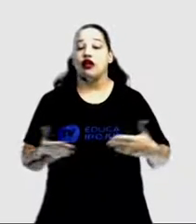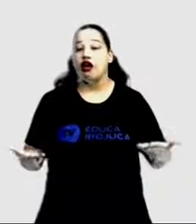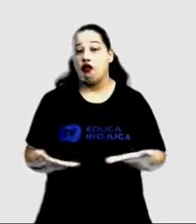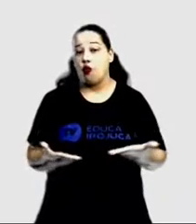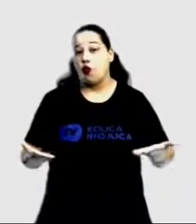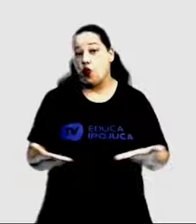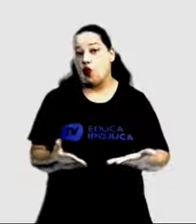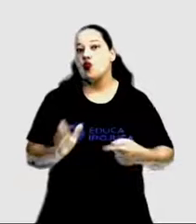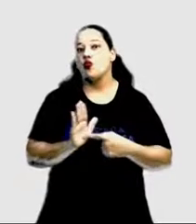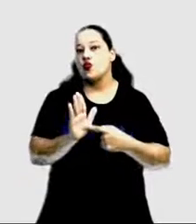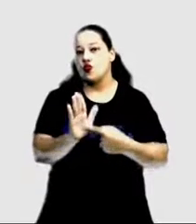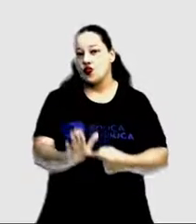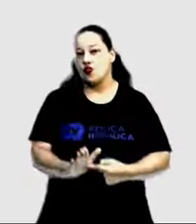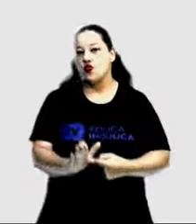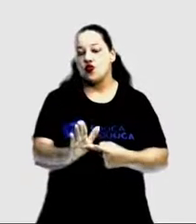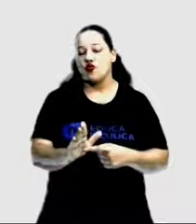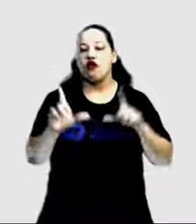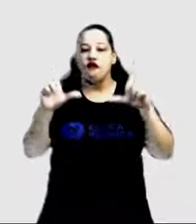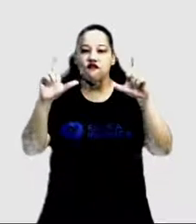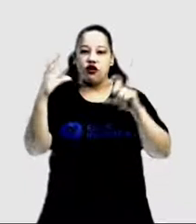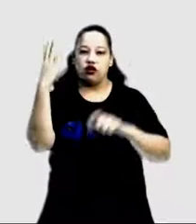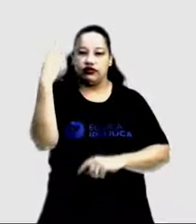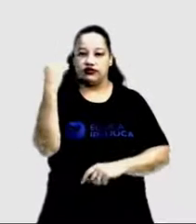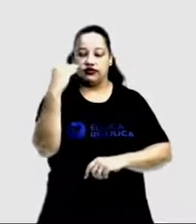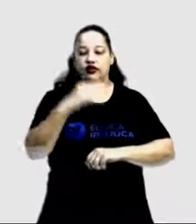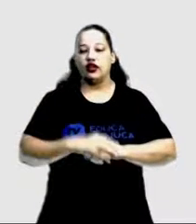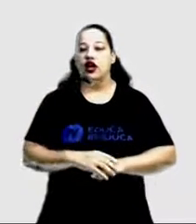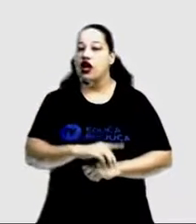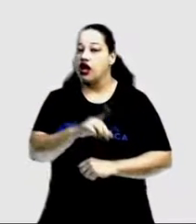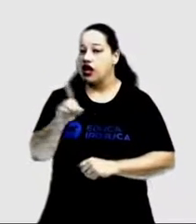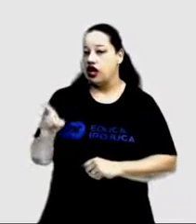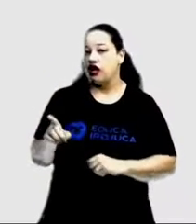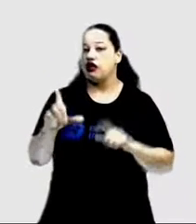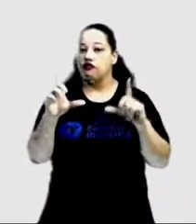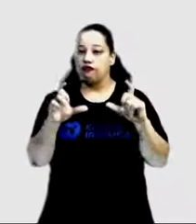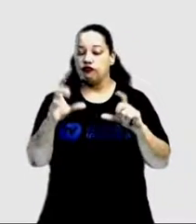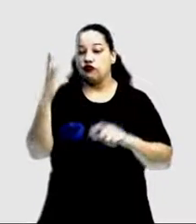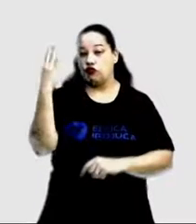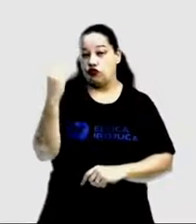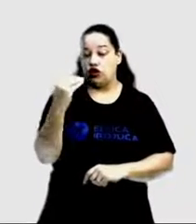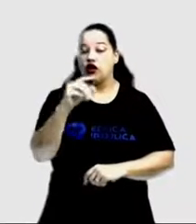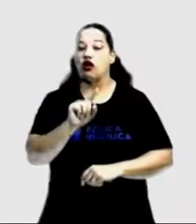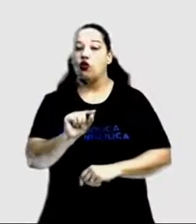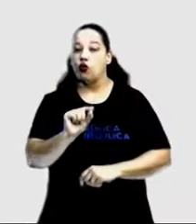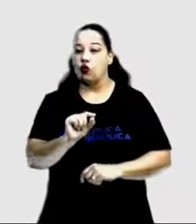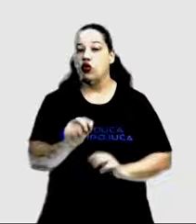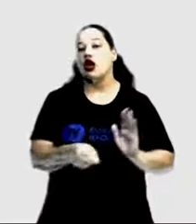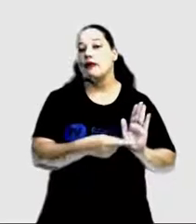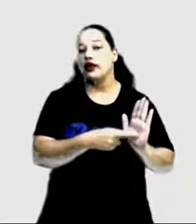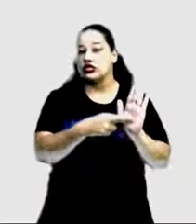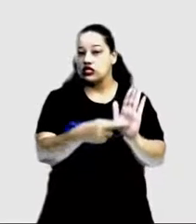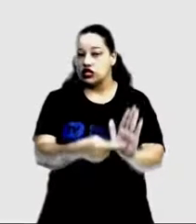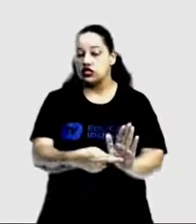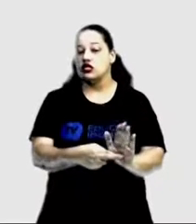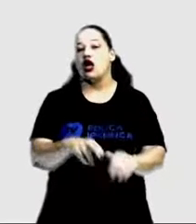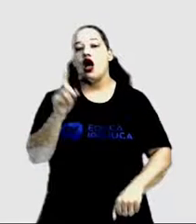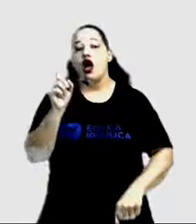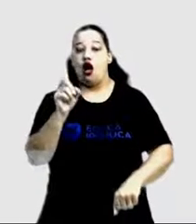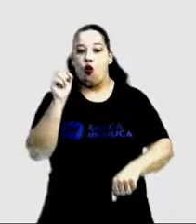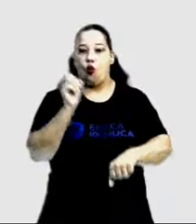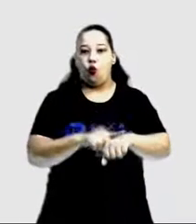Vamos para a fotografia. É a representação de um momento real, de